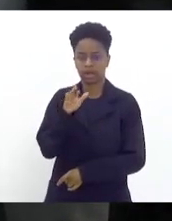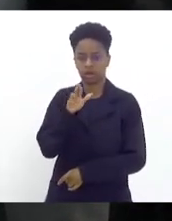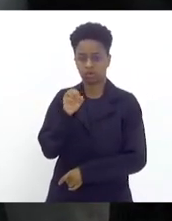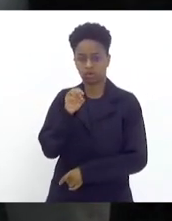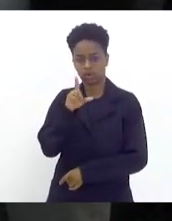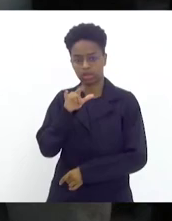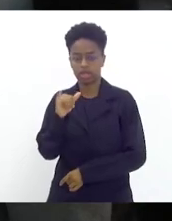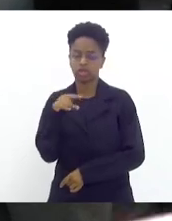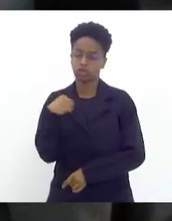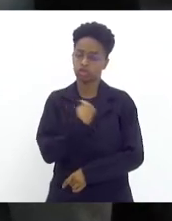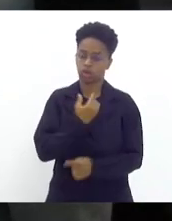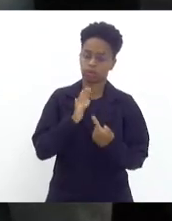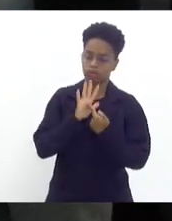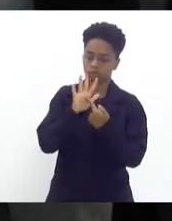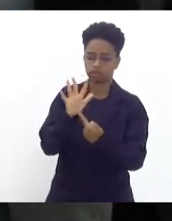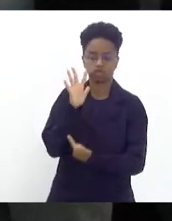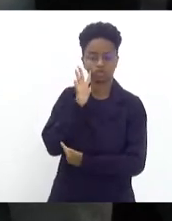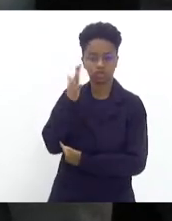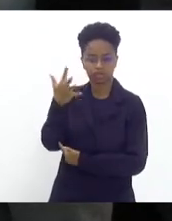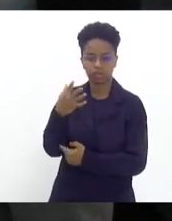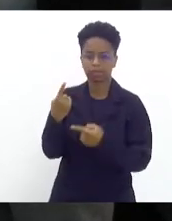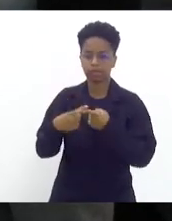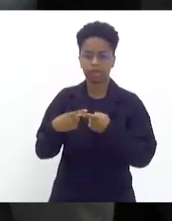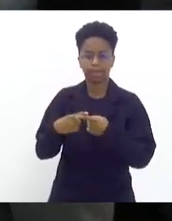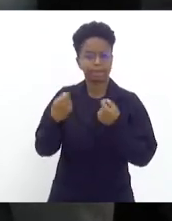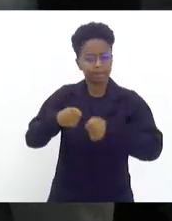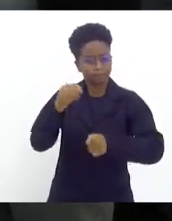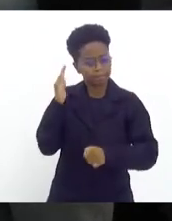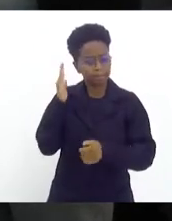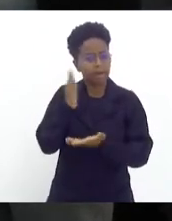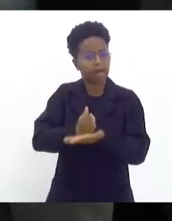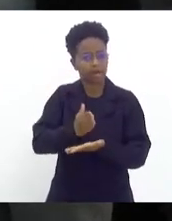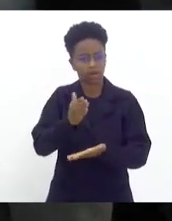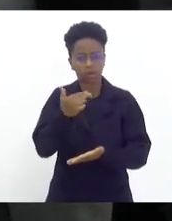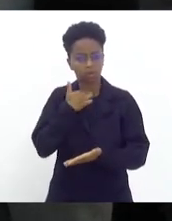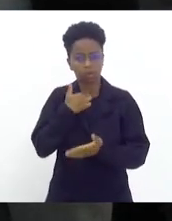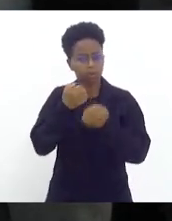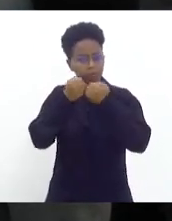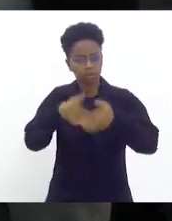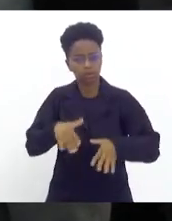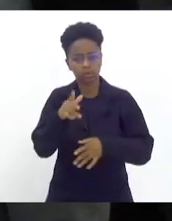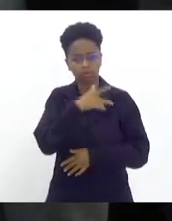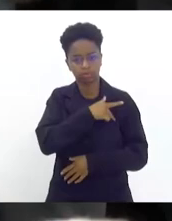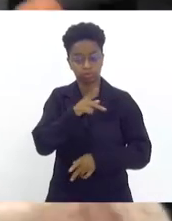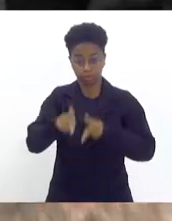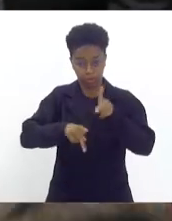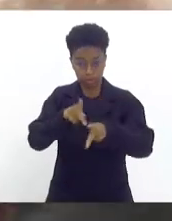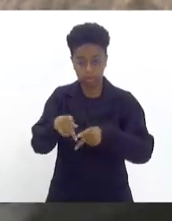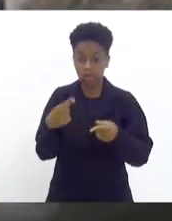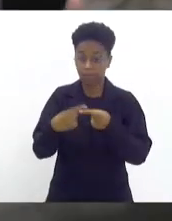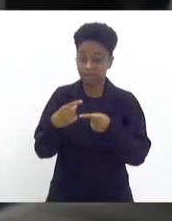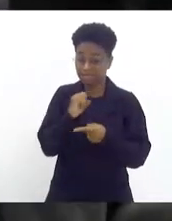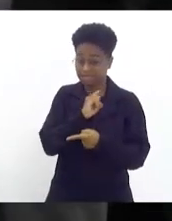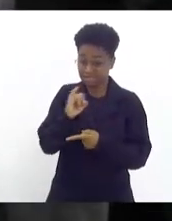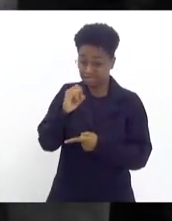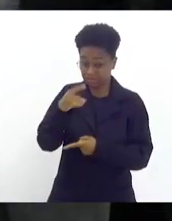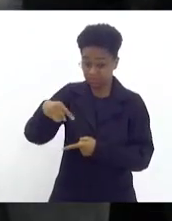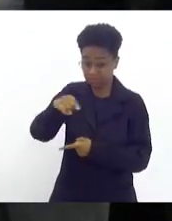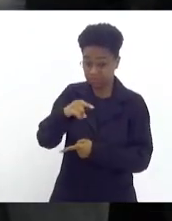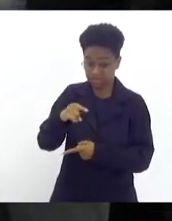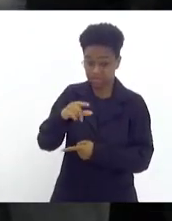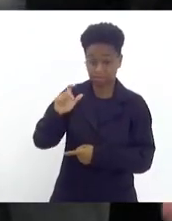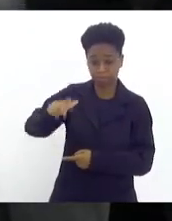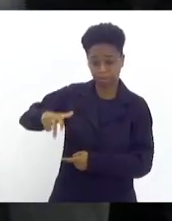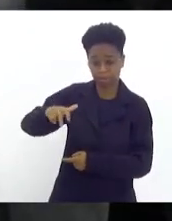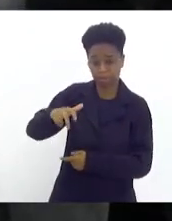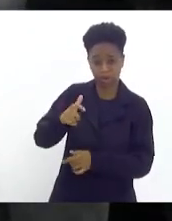soluções para que essa prática Não continue causando dano a população Porque a partir do momento que você para passa